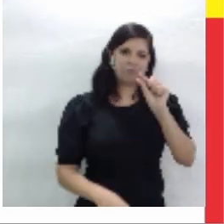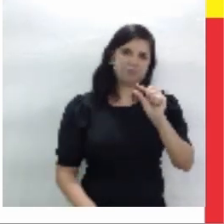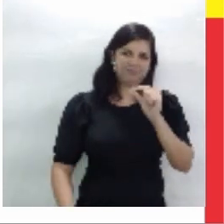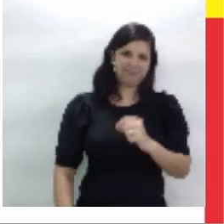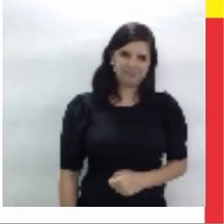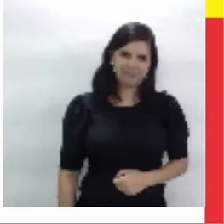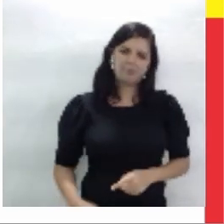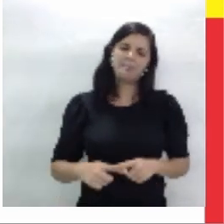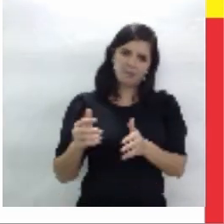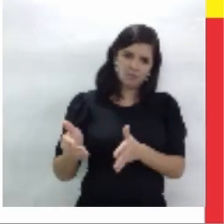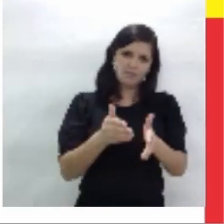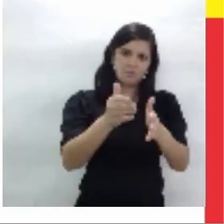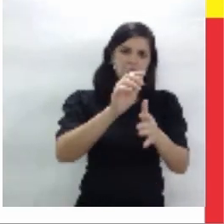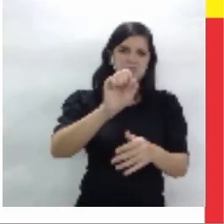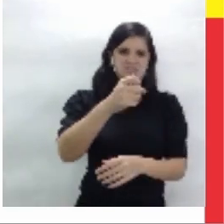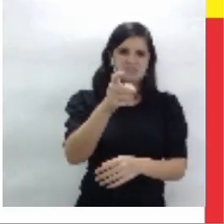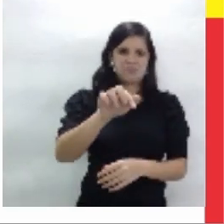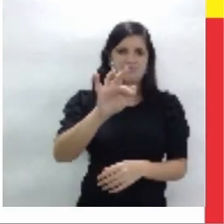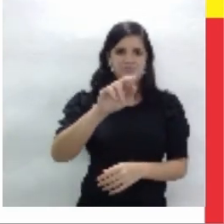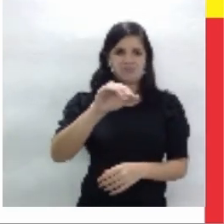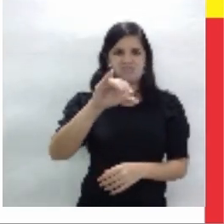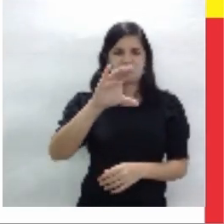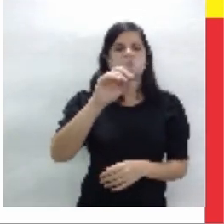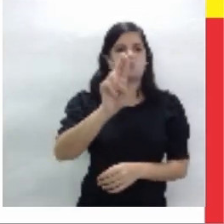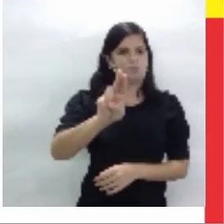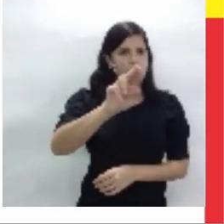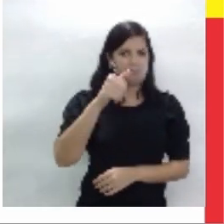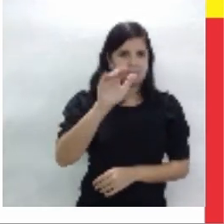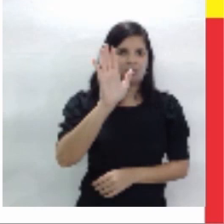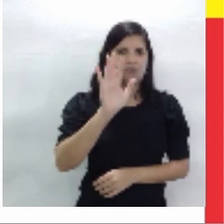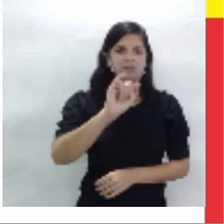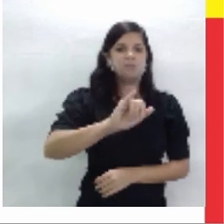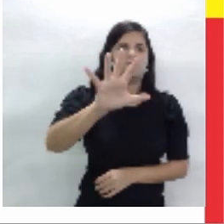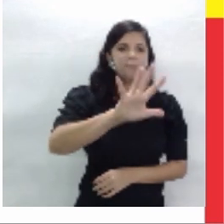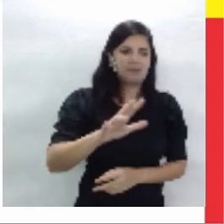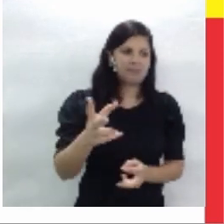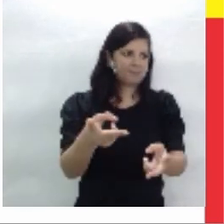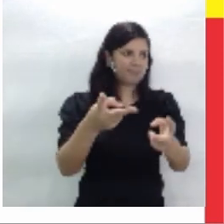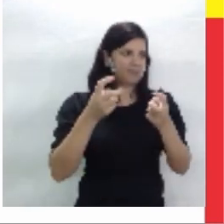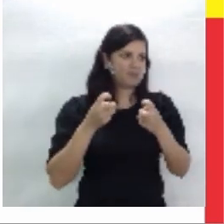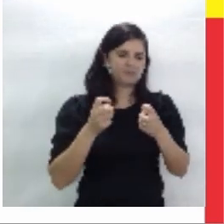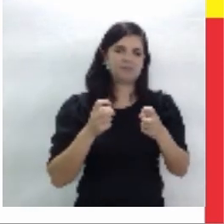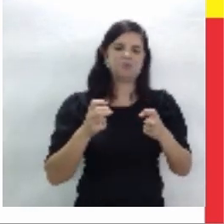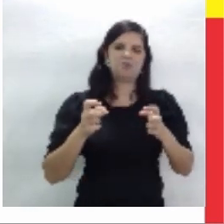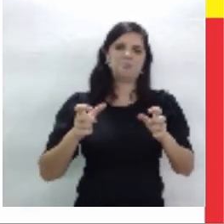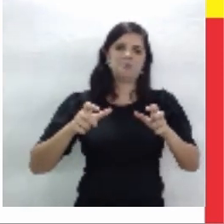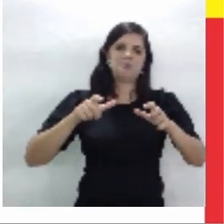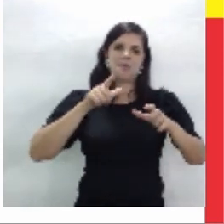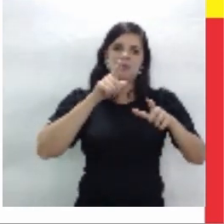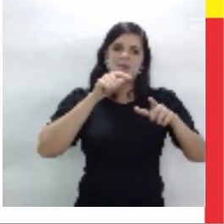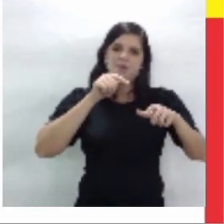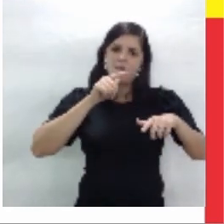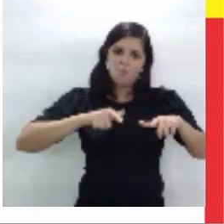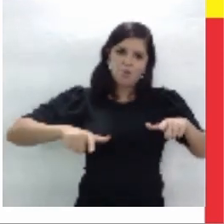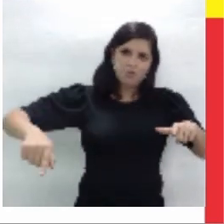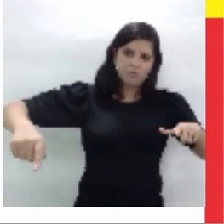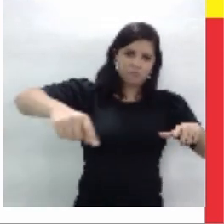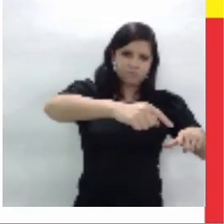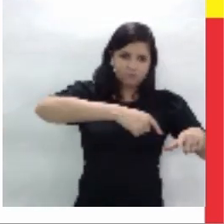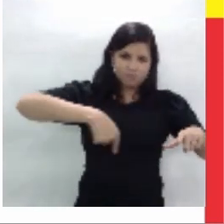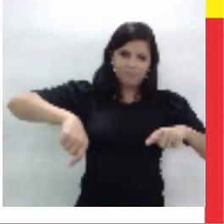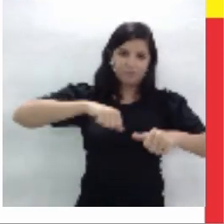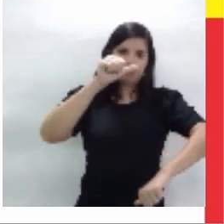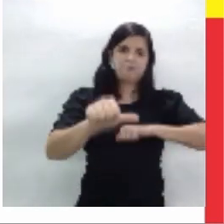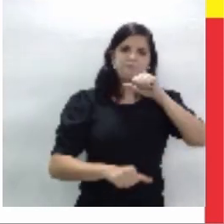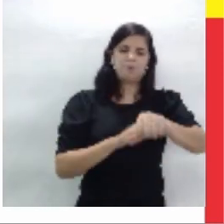muito utilizado. Inclusive, a imagem que vocês veem é a imagem de uma represa, tá? Que transforma a